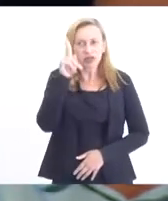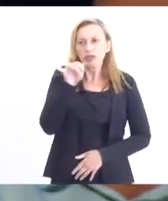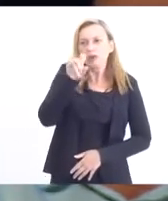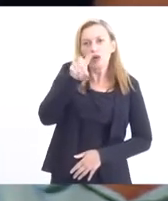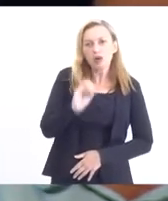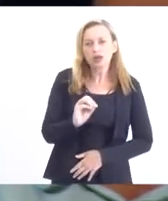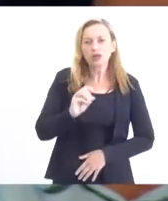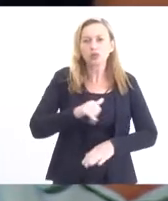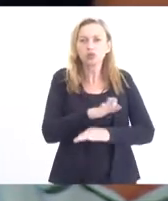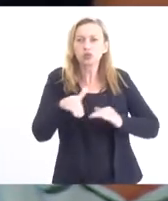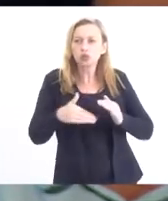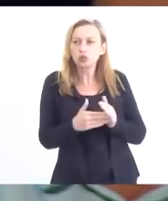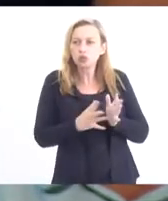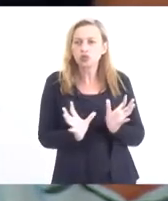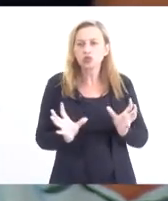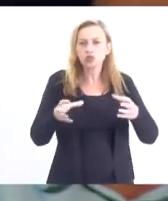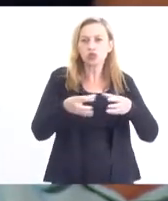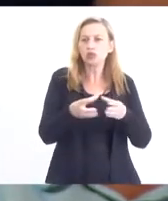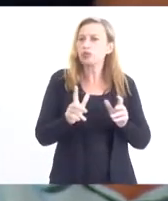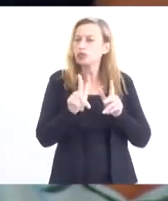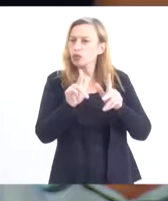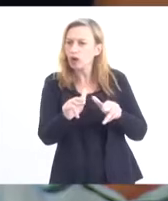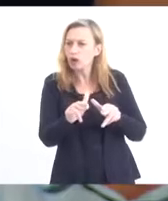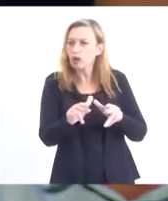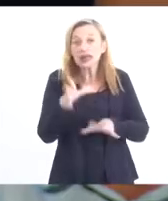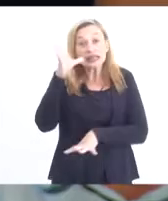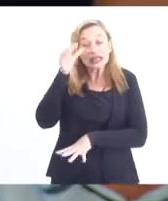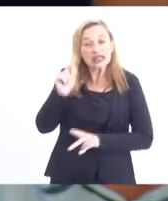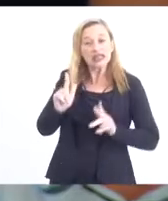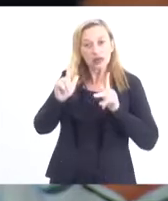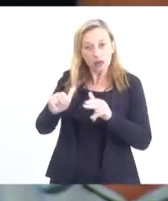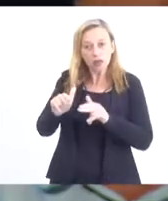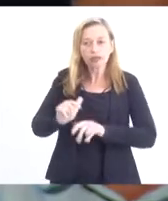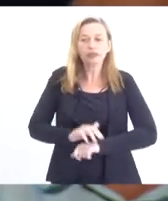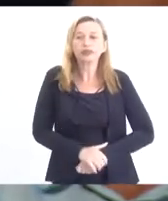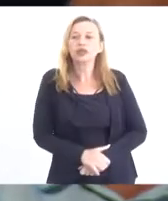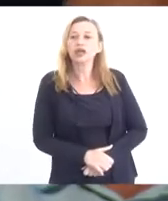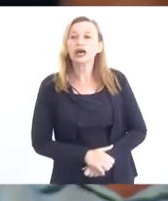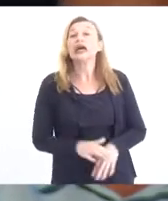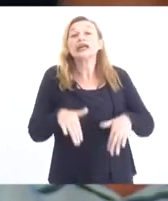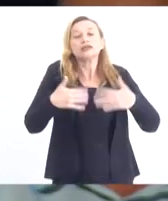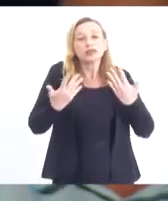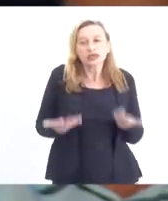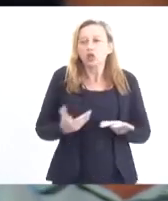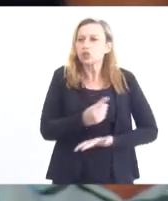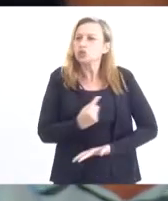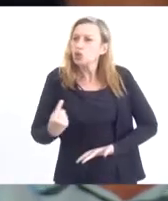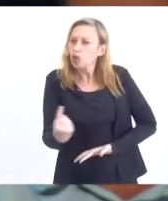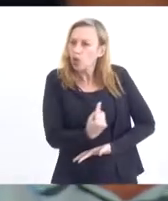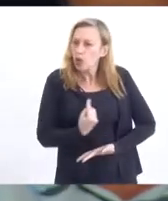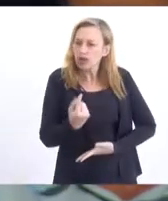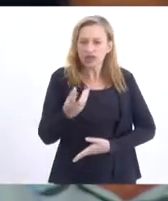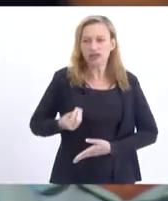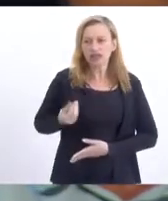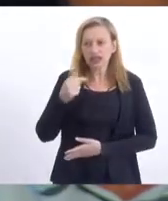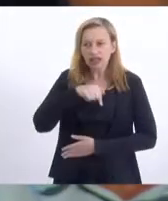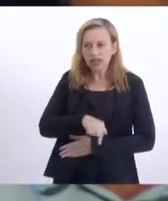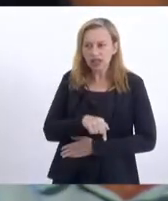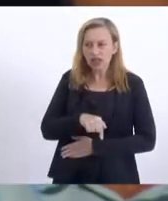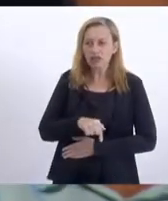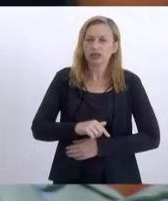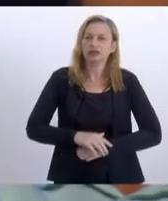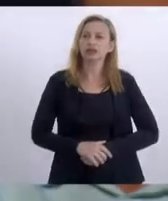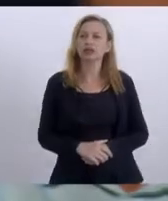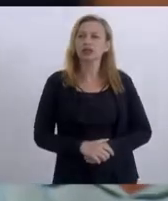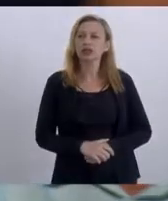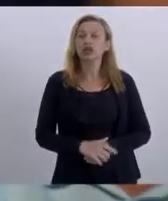mundo do mesmo grupo, porque o interesse é o mesmo. Então, nós estamos aqui, fomos lá. E